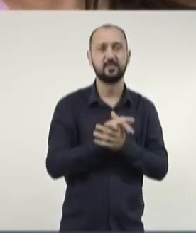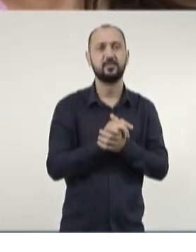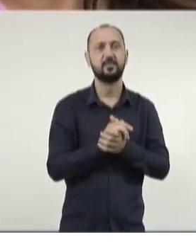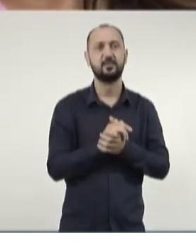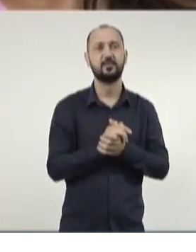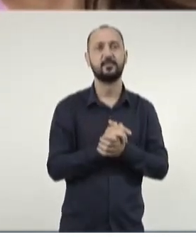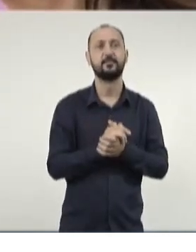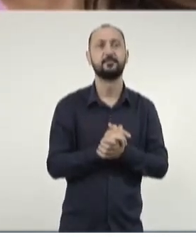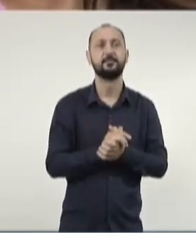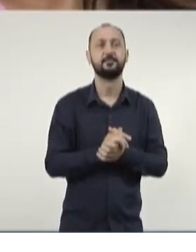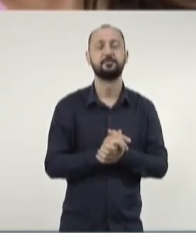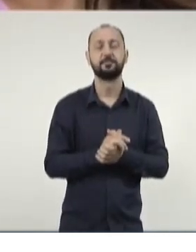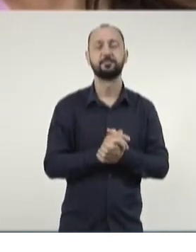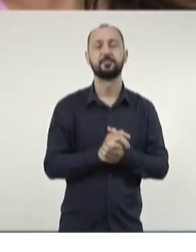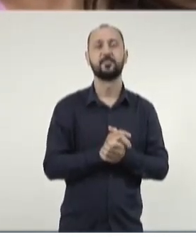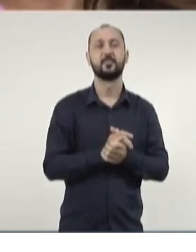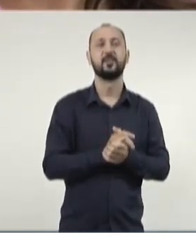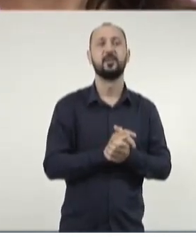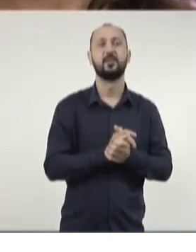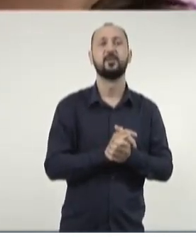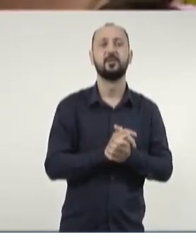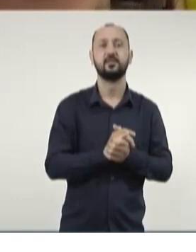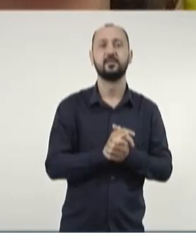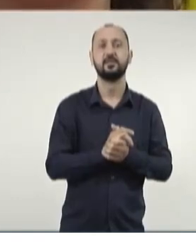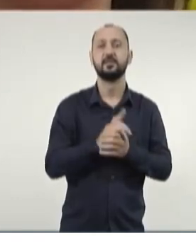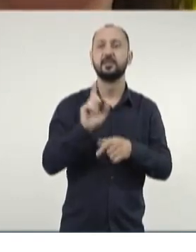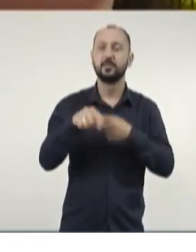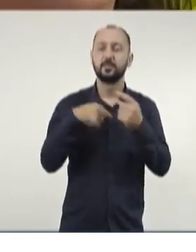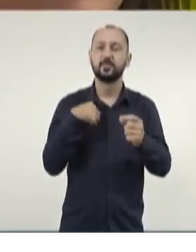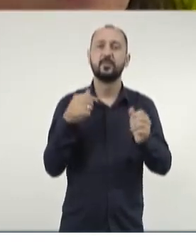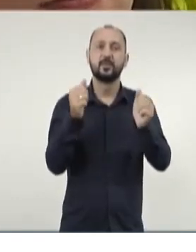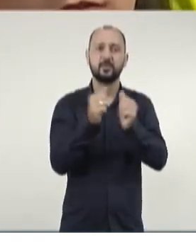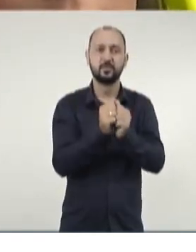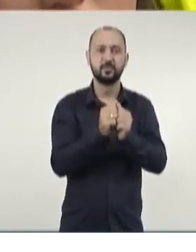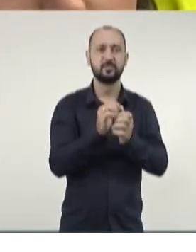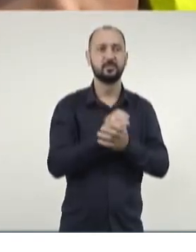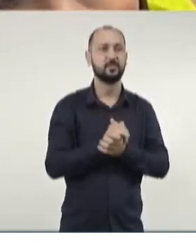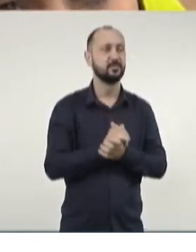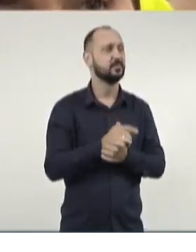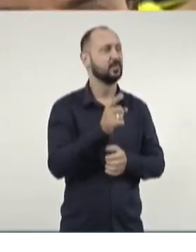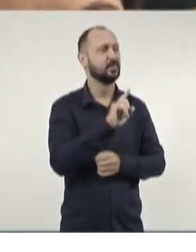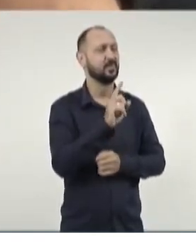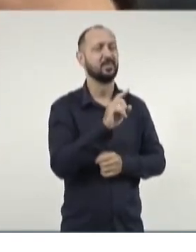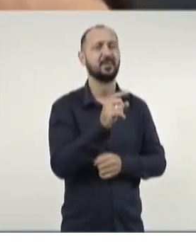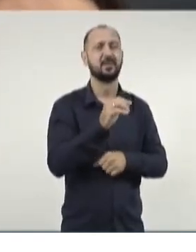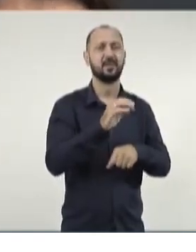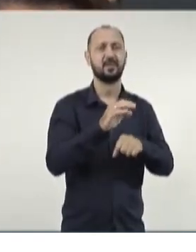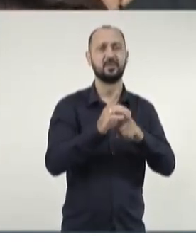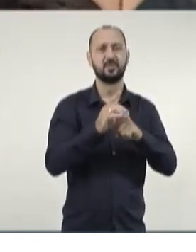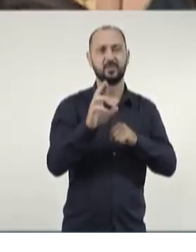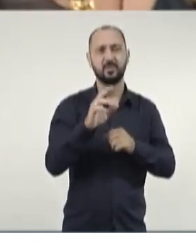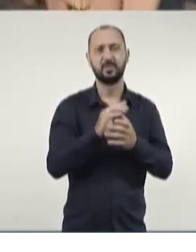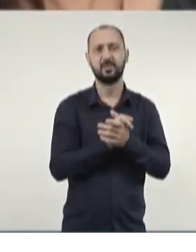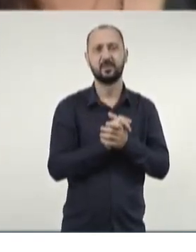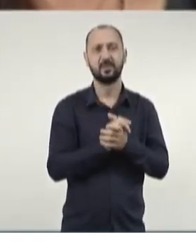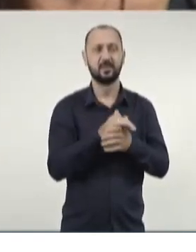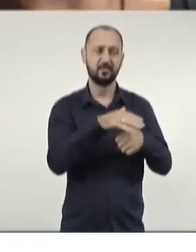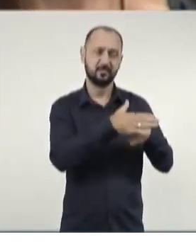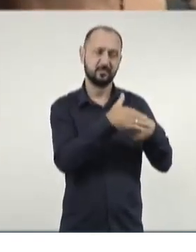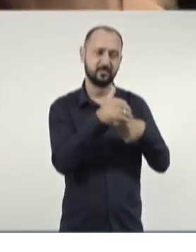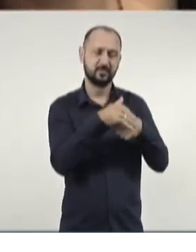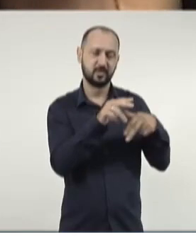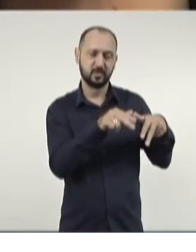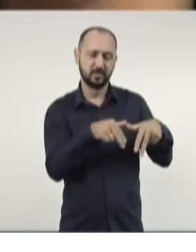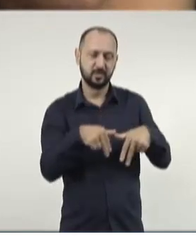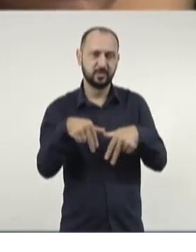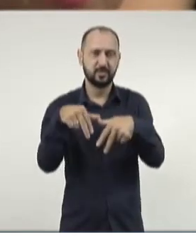E aí, depois você vai ficar com ela no outro. Não é isso, doutora. Aí ela me puxou para o ladinho e